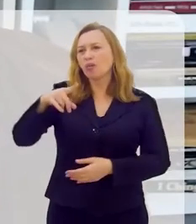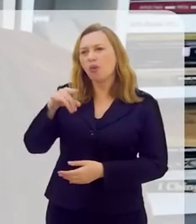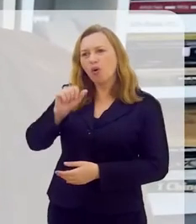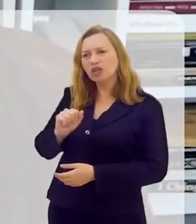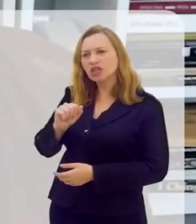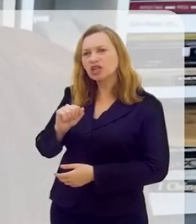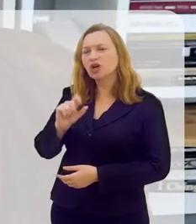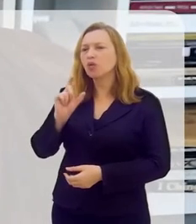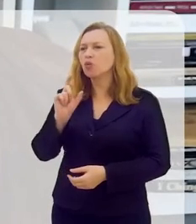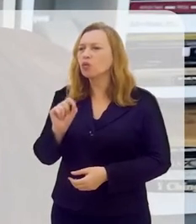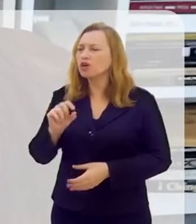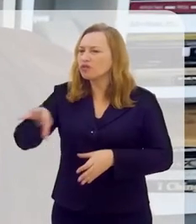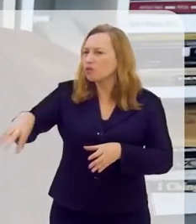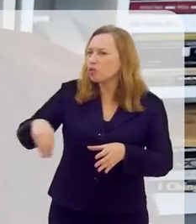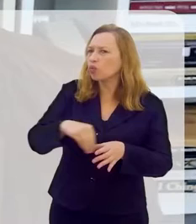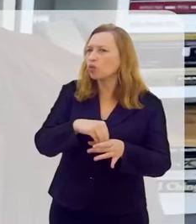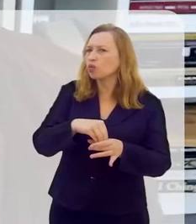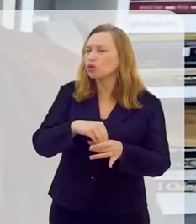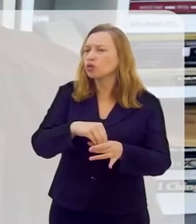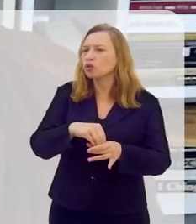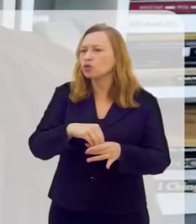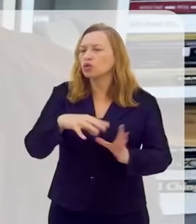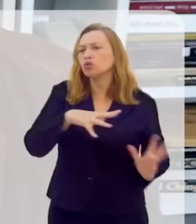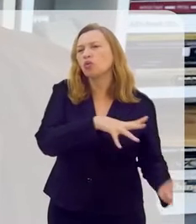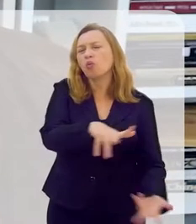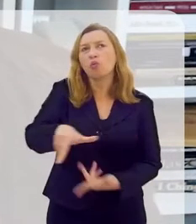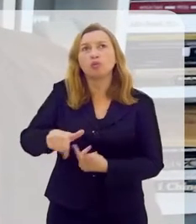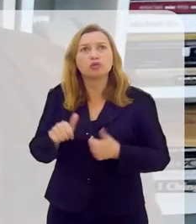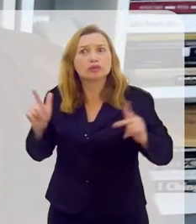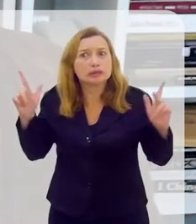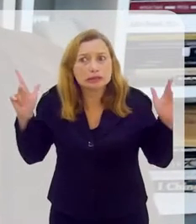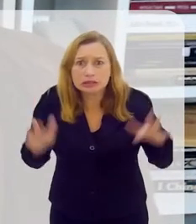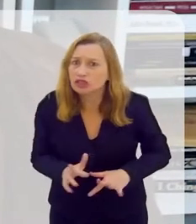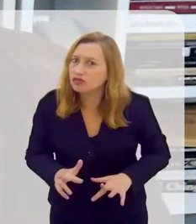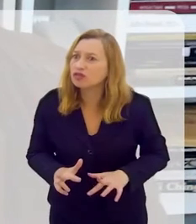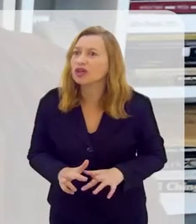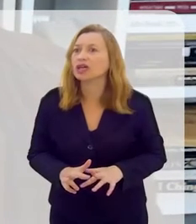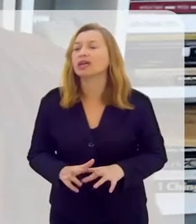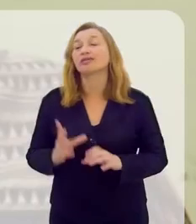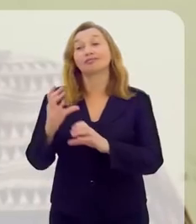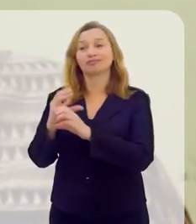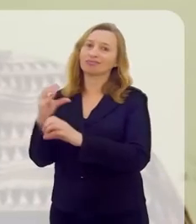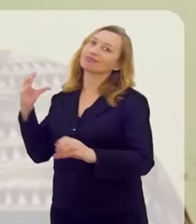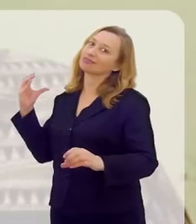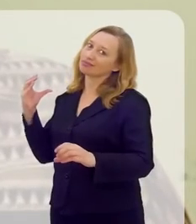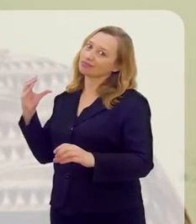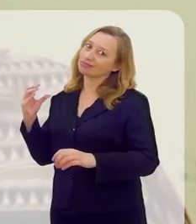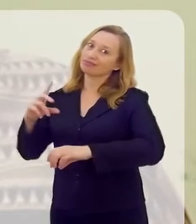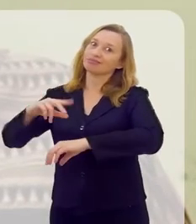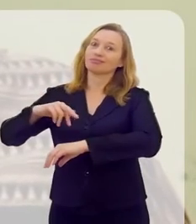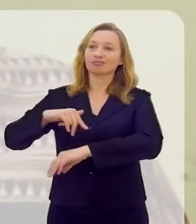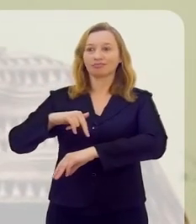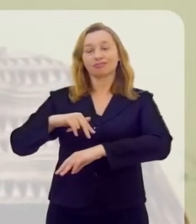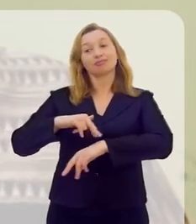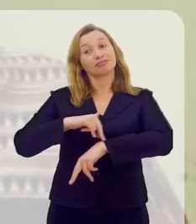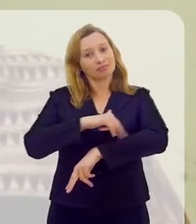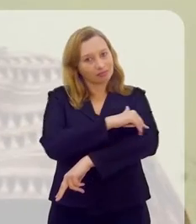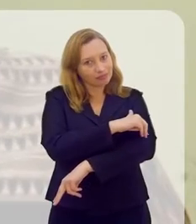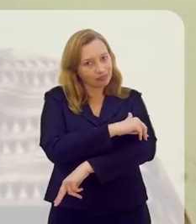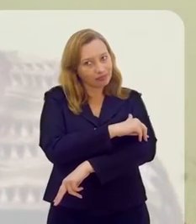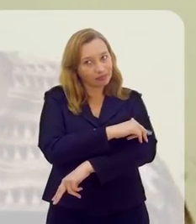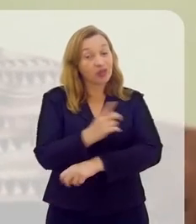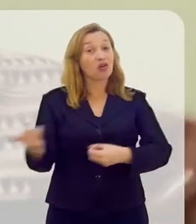Mônica, o que a levou a se inserir num mundo completamente diferente do da engenharia e do mundo da moda?